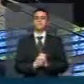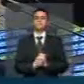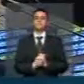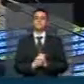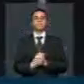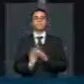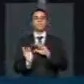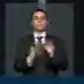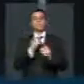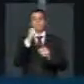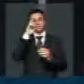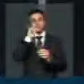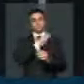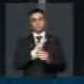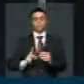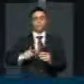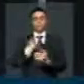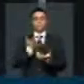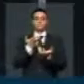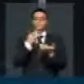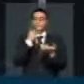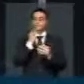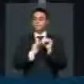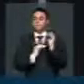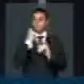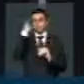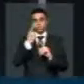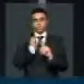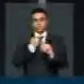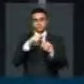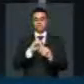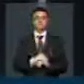Senhor presidente, eu vou falar um pouco sobre o dia do desafio.